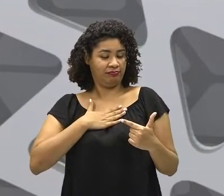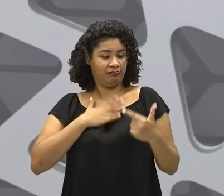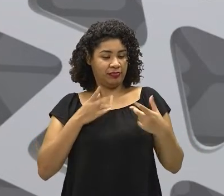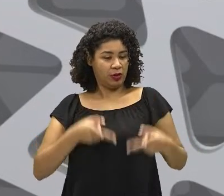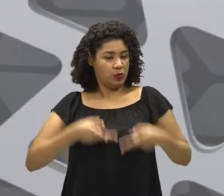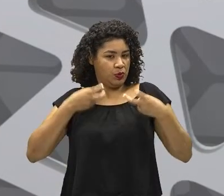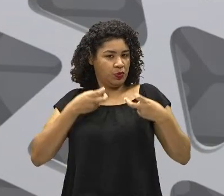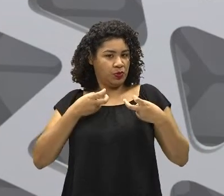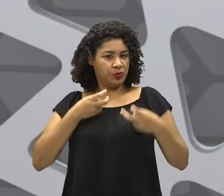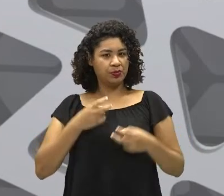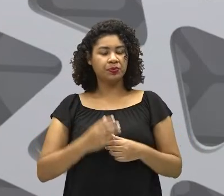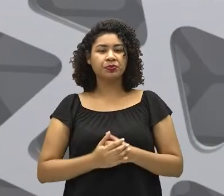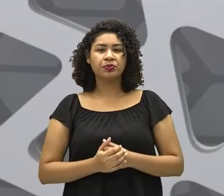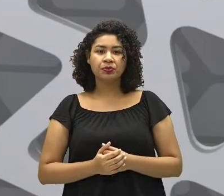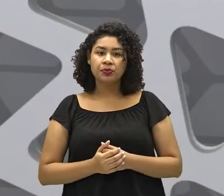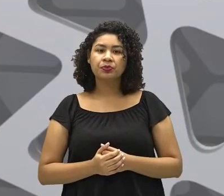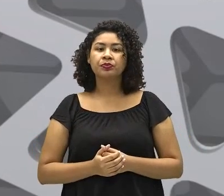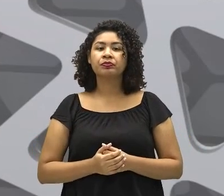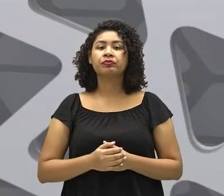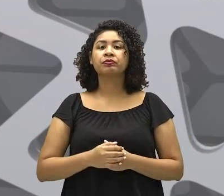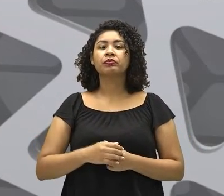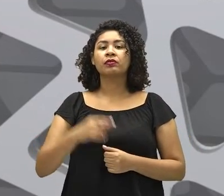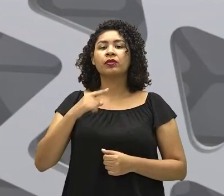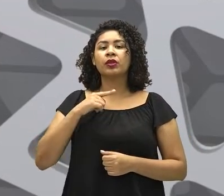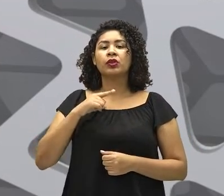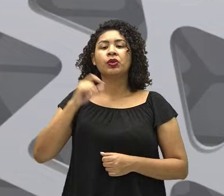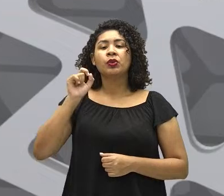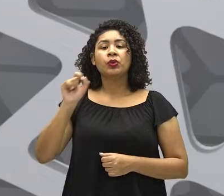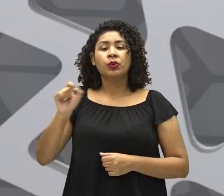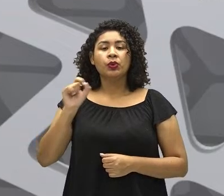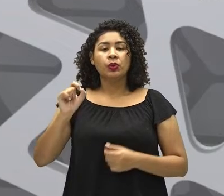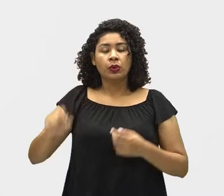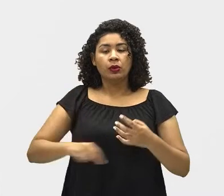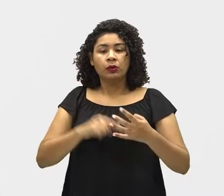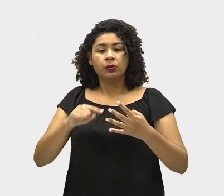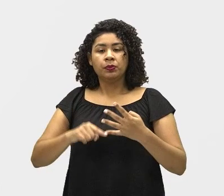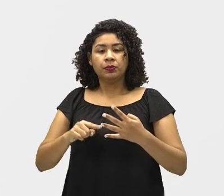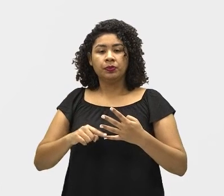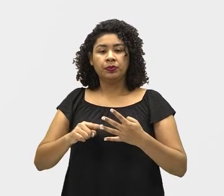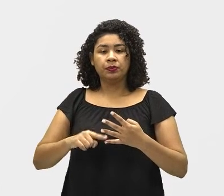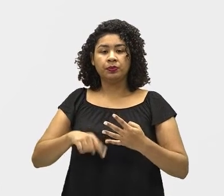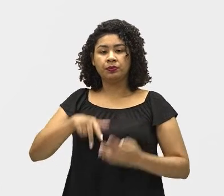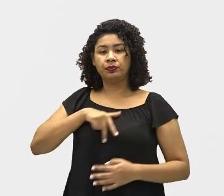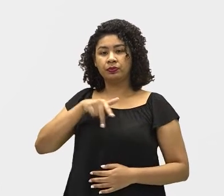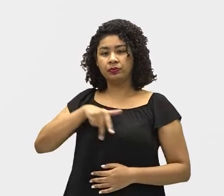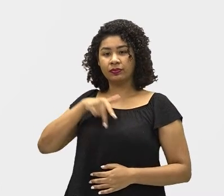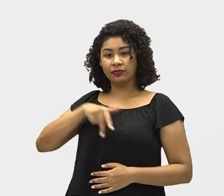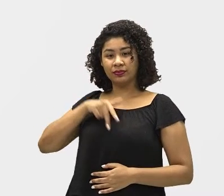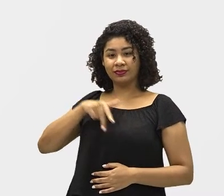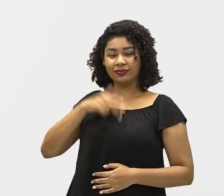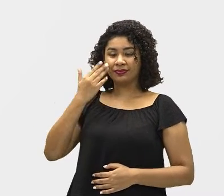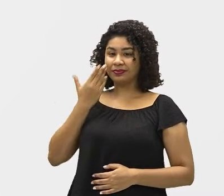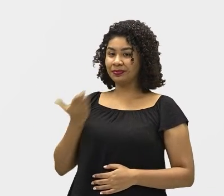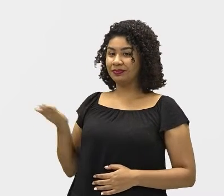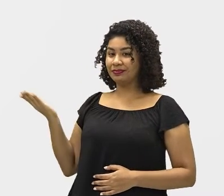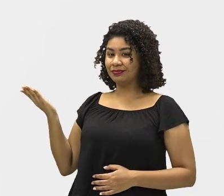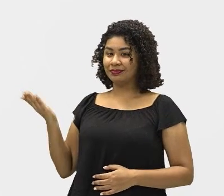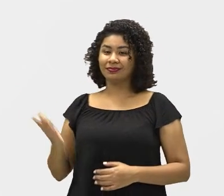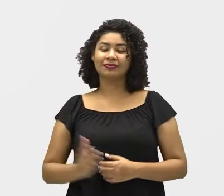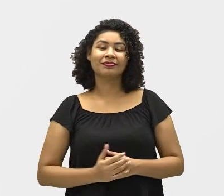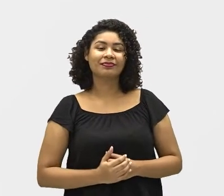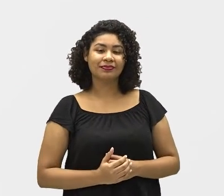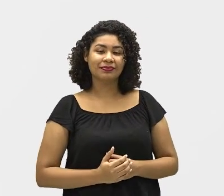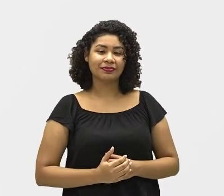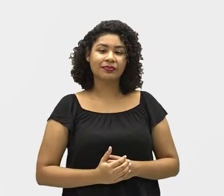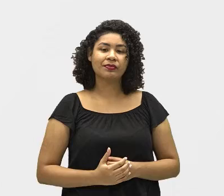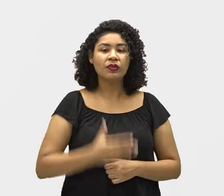ok? Vamos ser também aí, novamente, resgatando para vocês a questão do antropocentrismo, colocando o homem